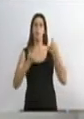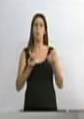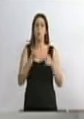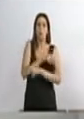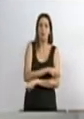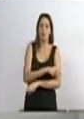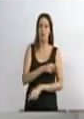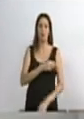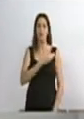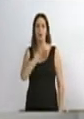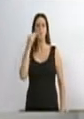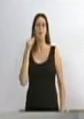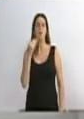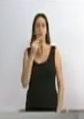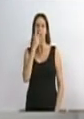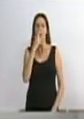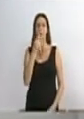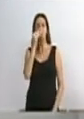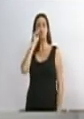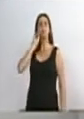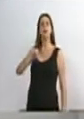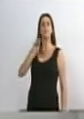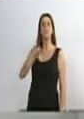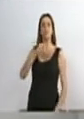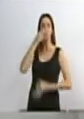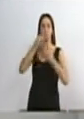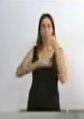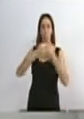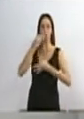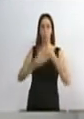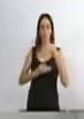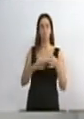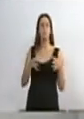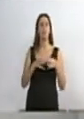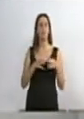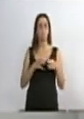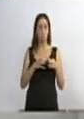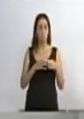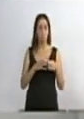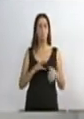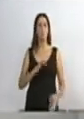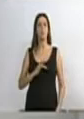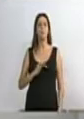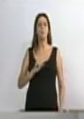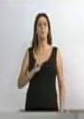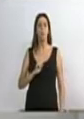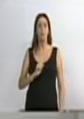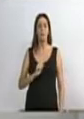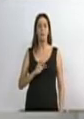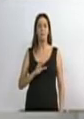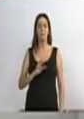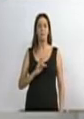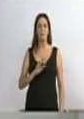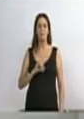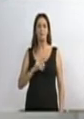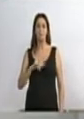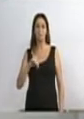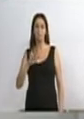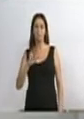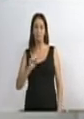contraditório. Eles viram de costas. Os fascistas são covardes e autoritários.